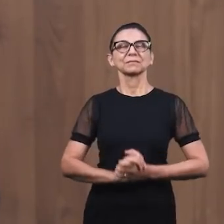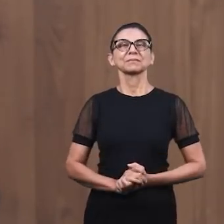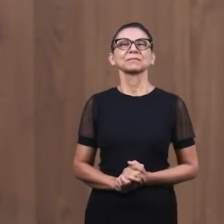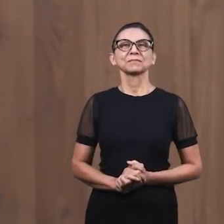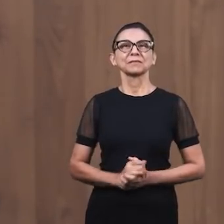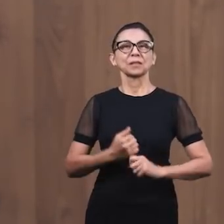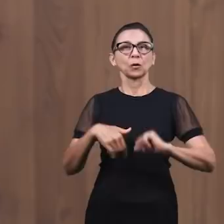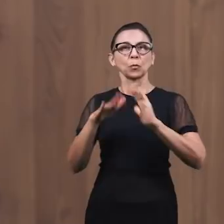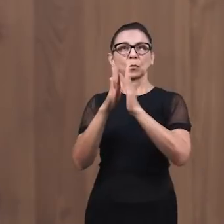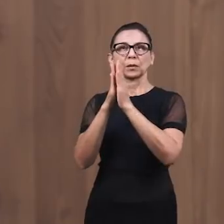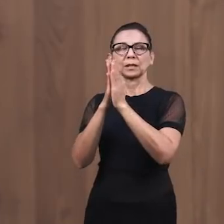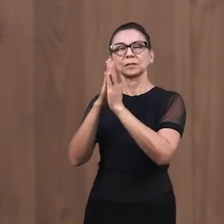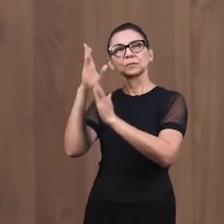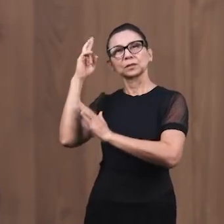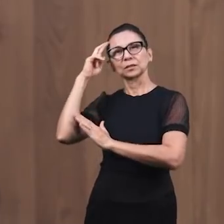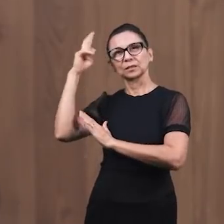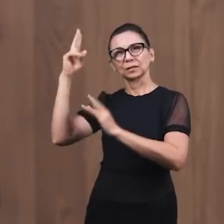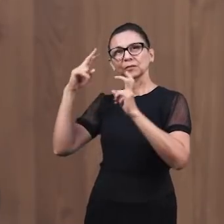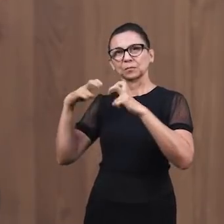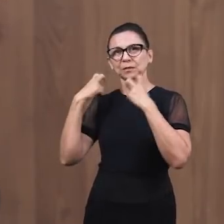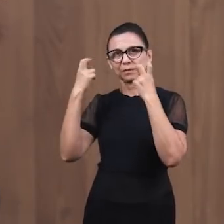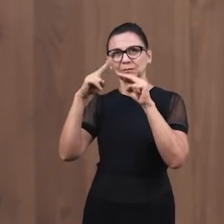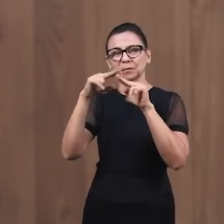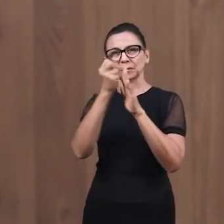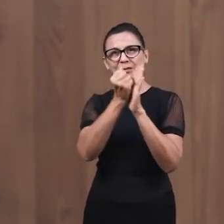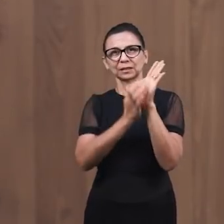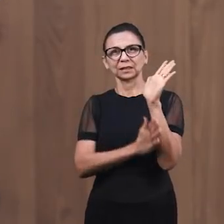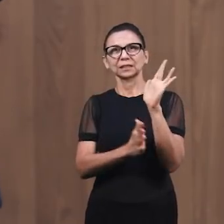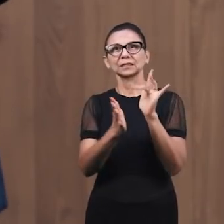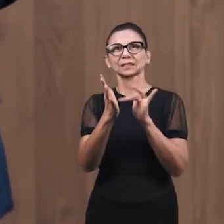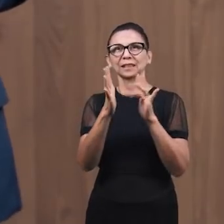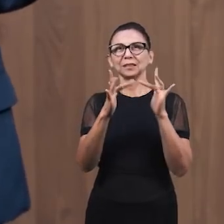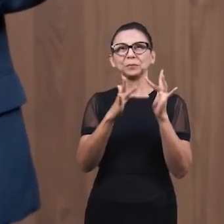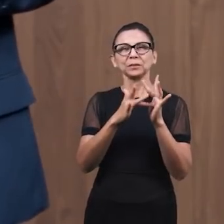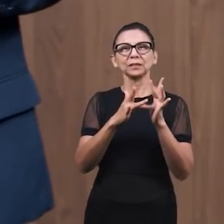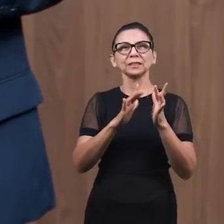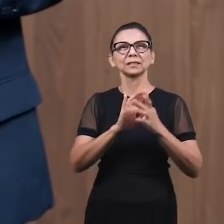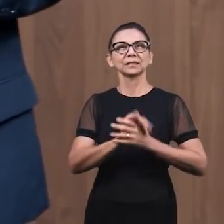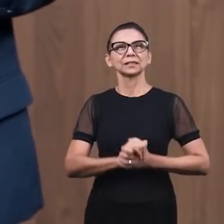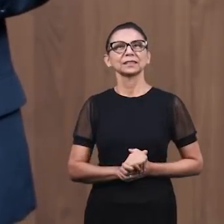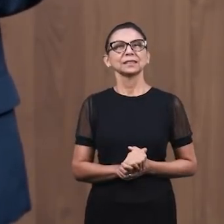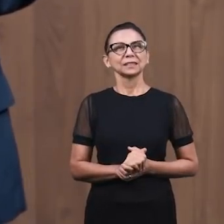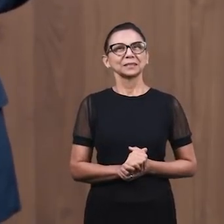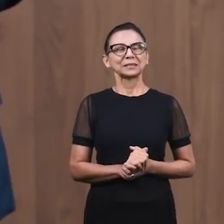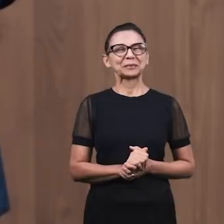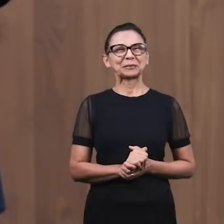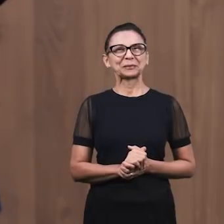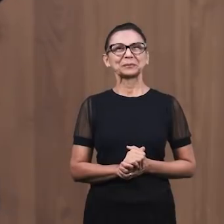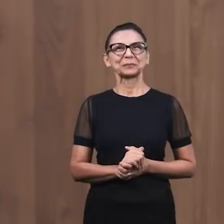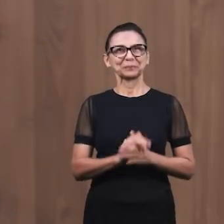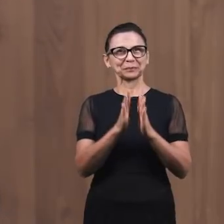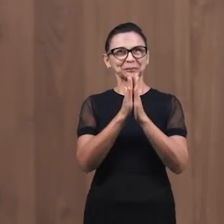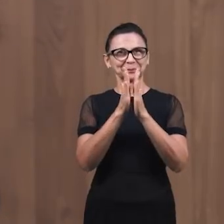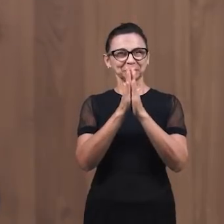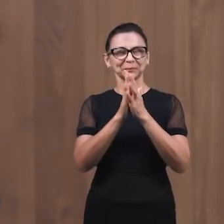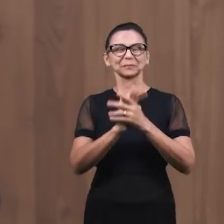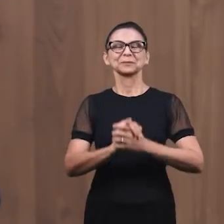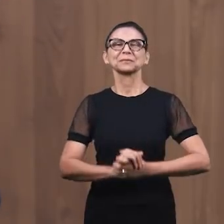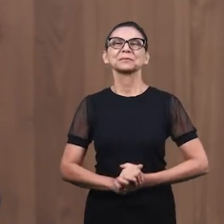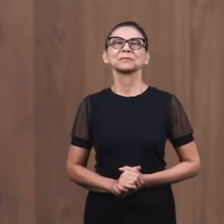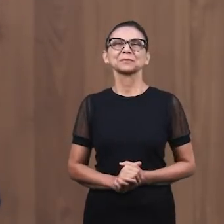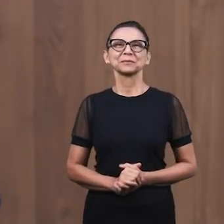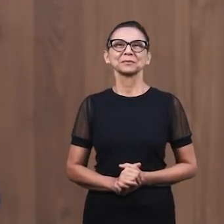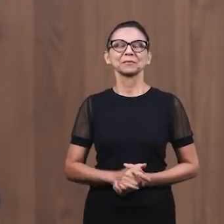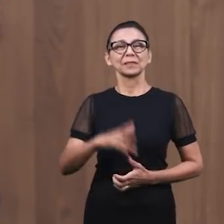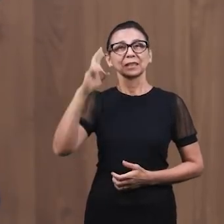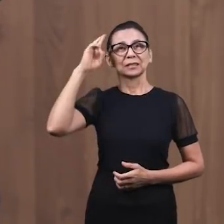a você para orarmos ao Senhor. Vamos clamar pelo sangue de Jesus para dar início a esta programação.